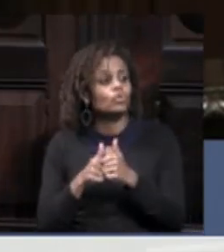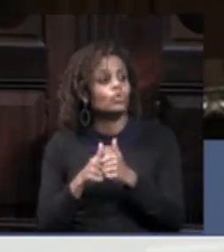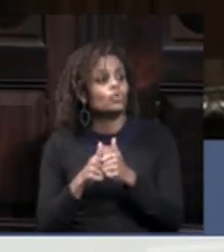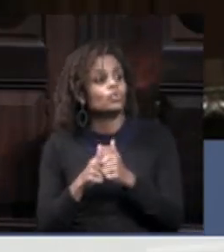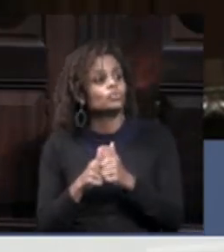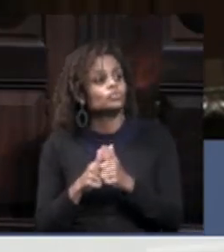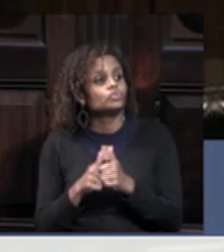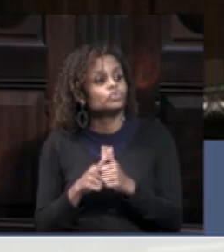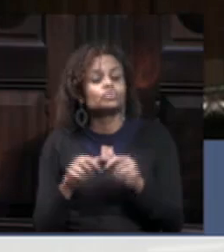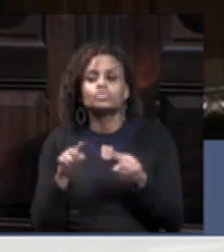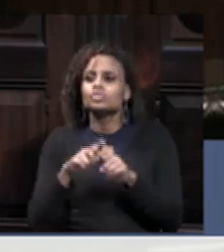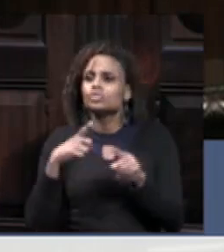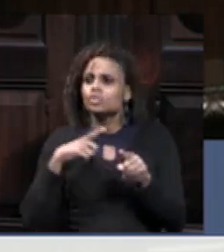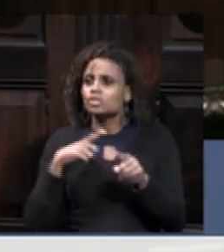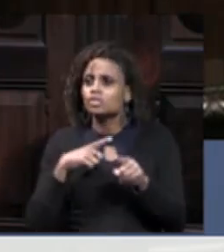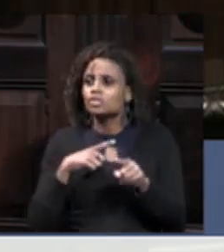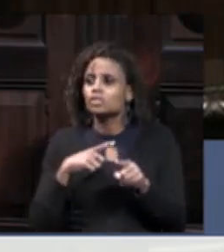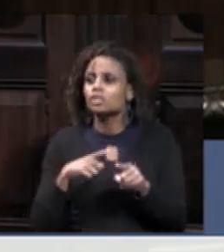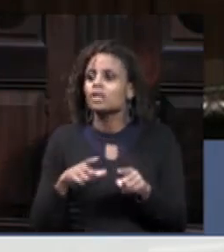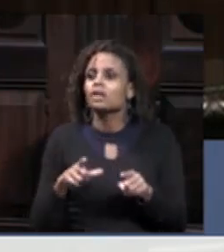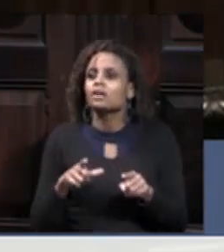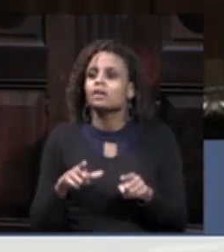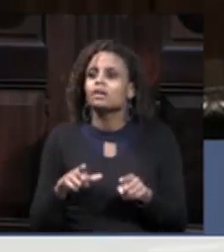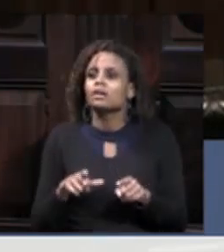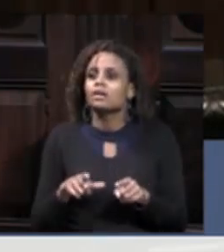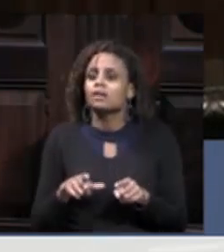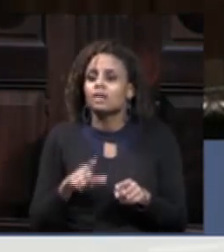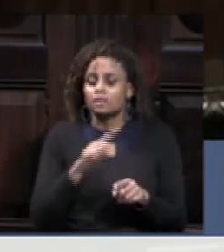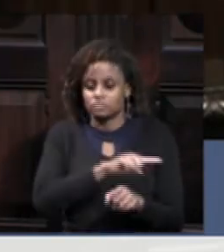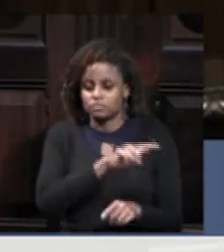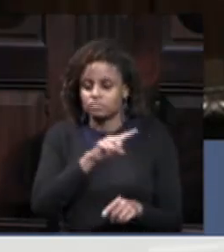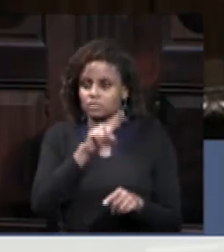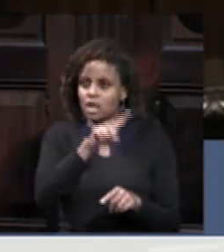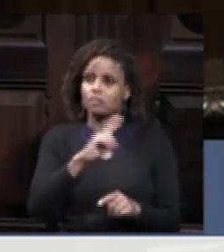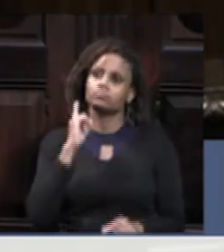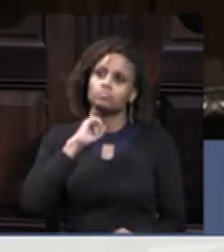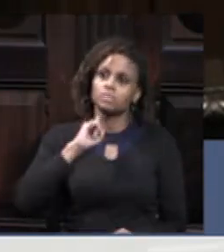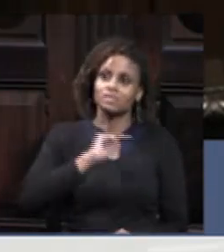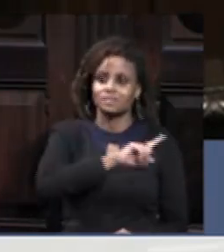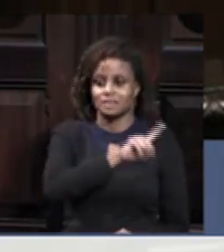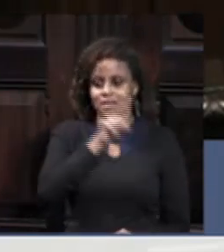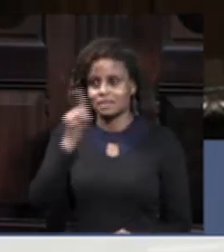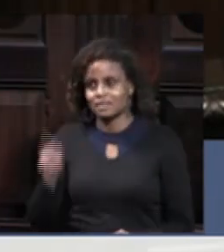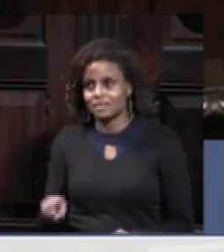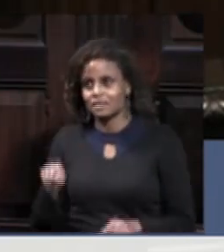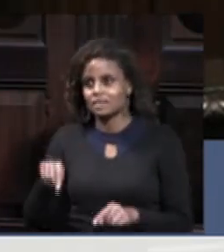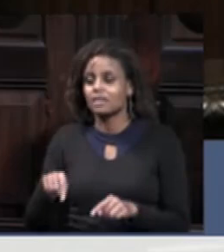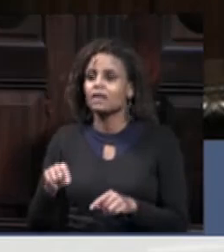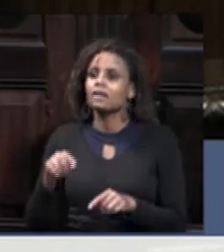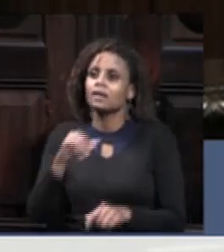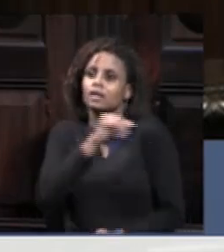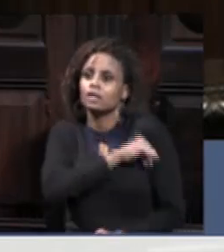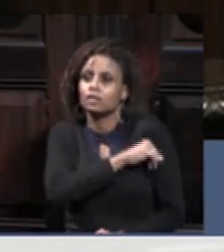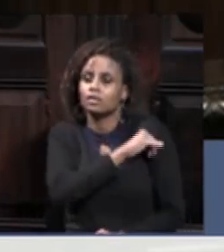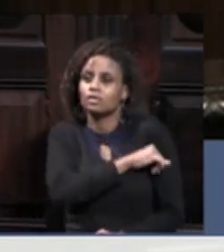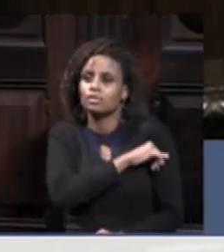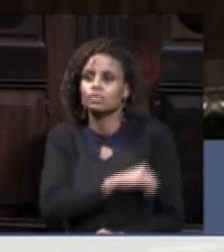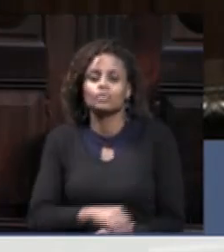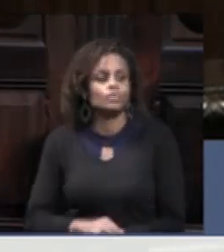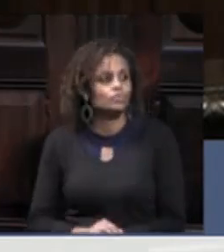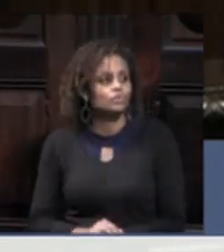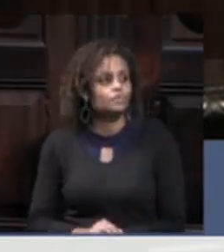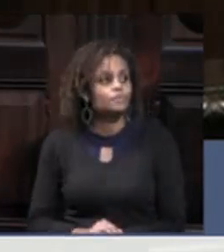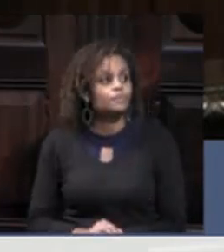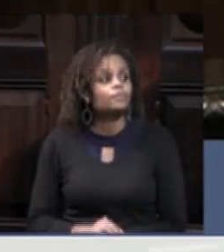Eugenópolis, Antônio Prado de Minas, Porciúncula, aí chega no Rio de Janeiro, Tombos e Pedra Dourada. Em dezembro